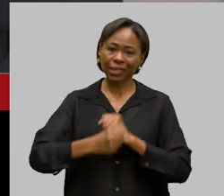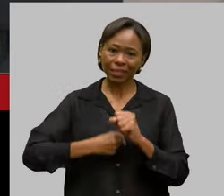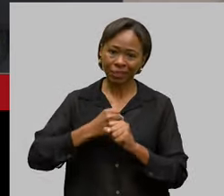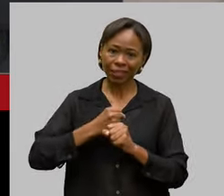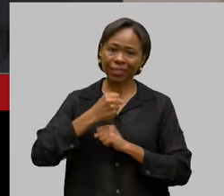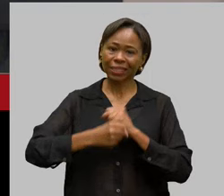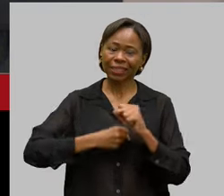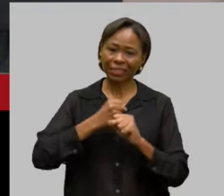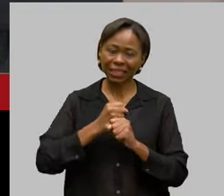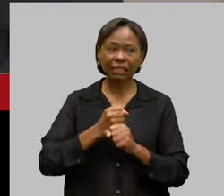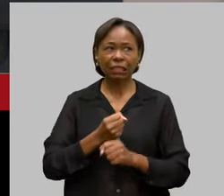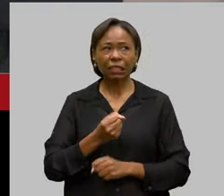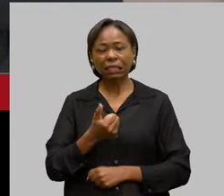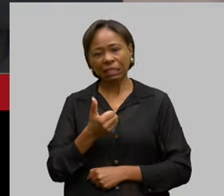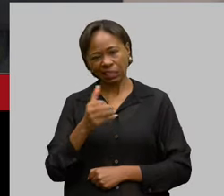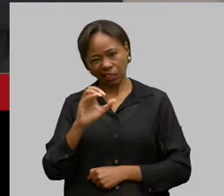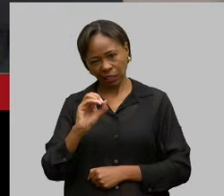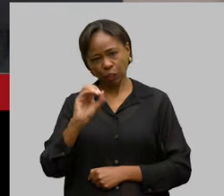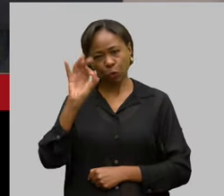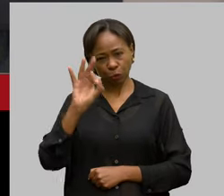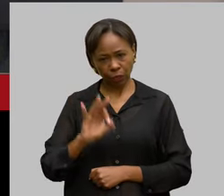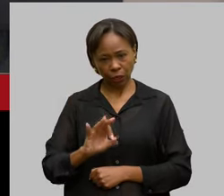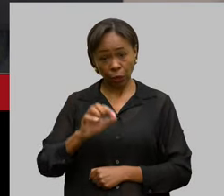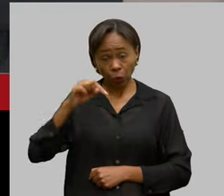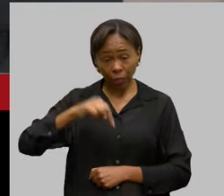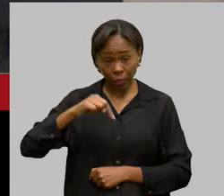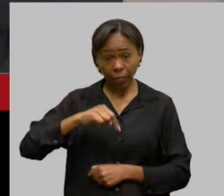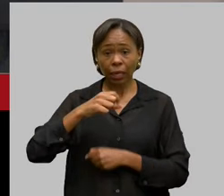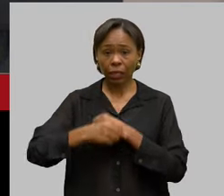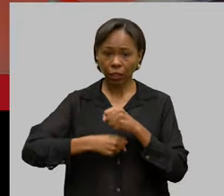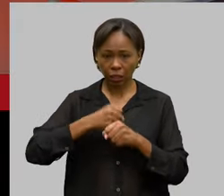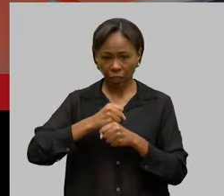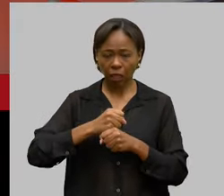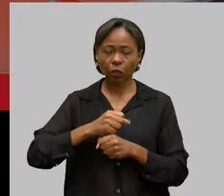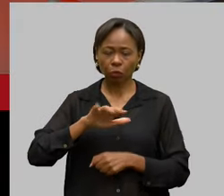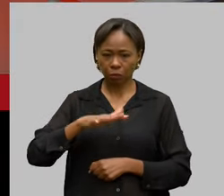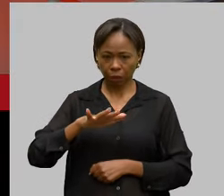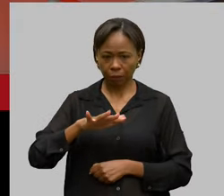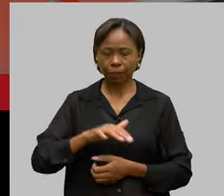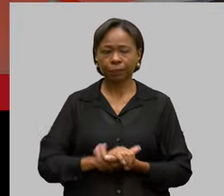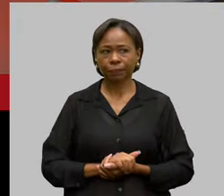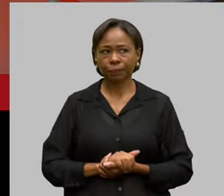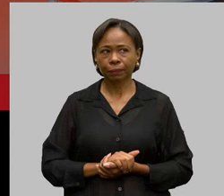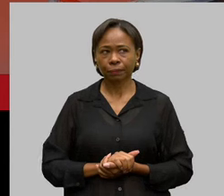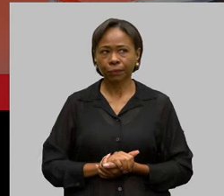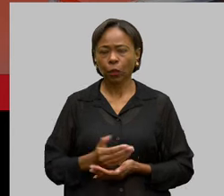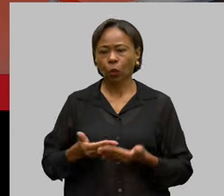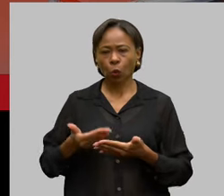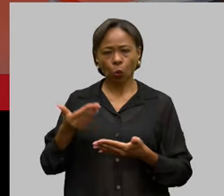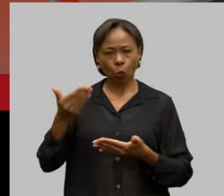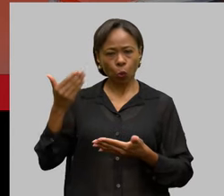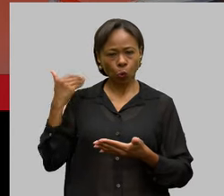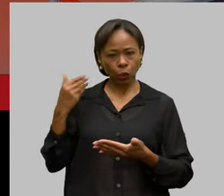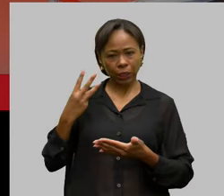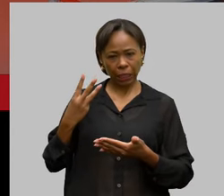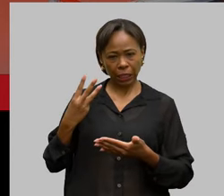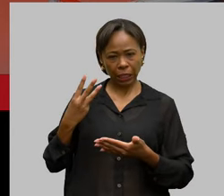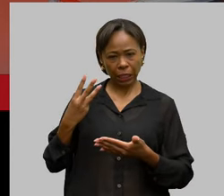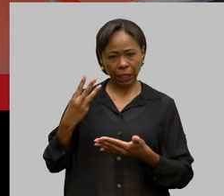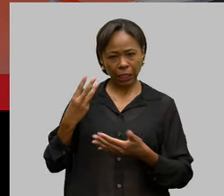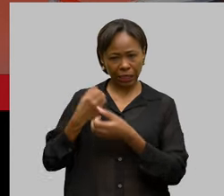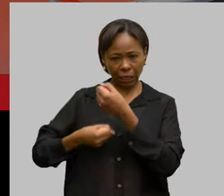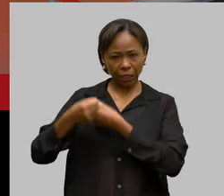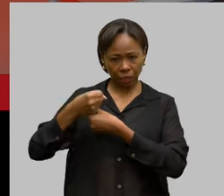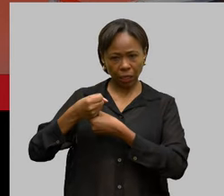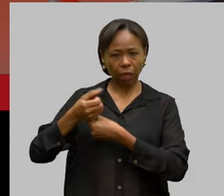esse ano deve ser e a estimativa desse valor nos últimos 3 anos abriu-se um rombo de